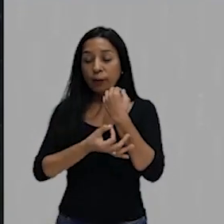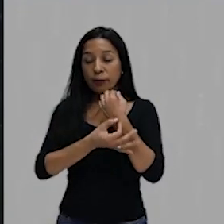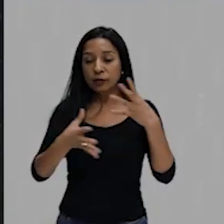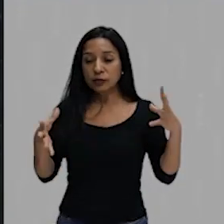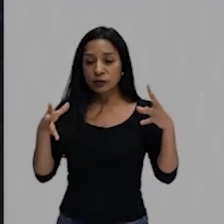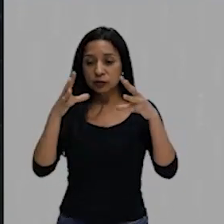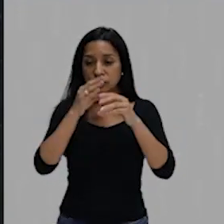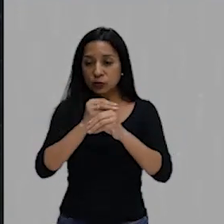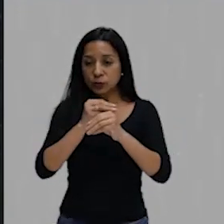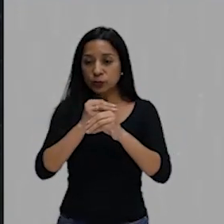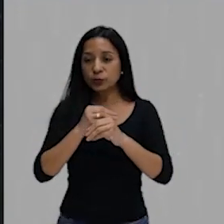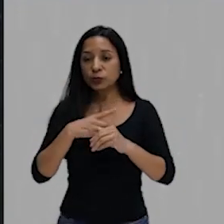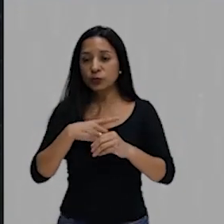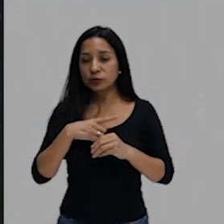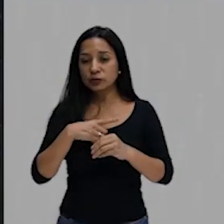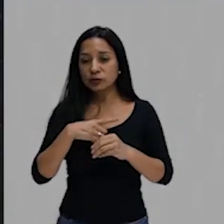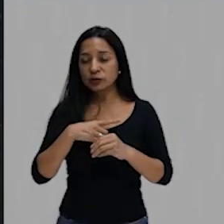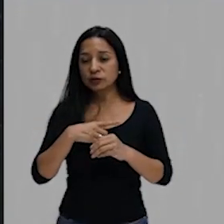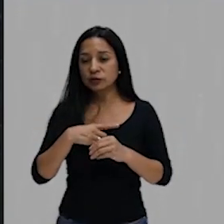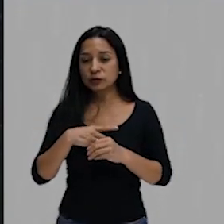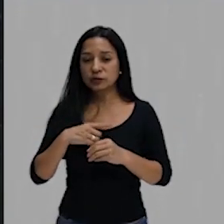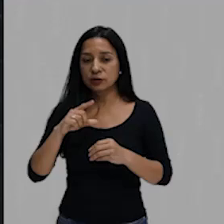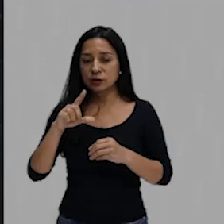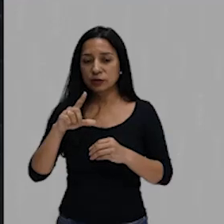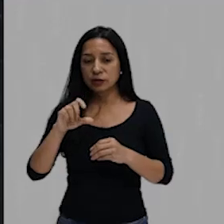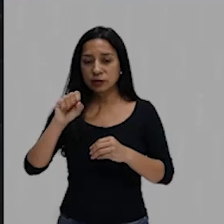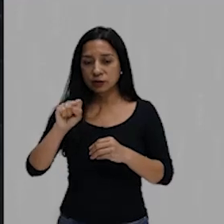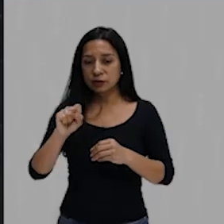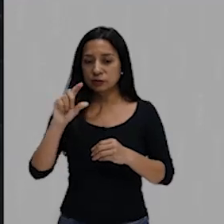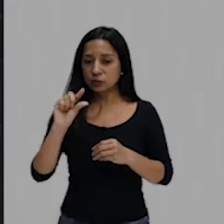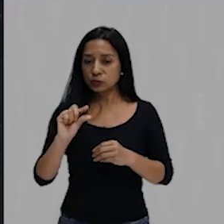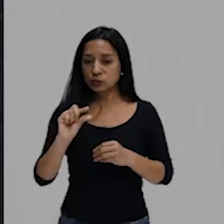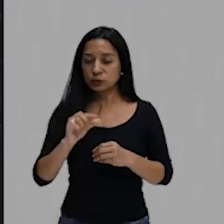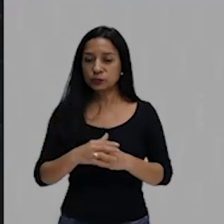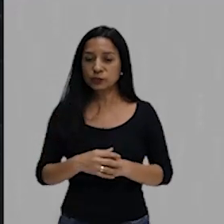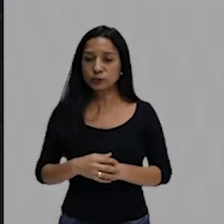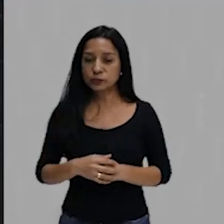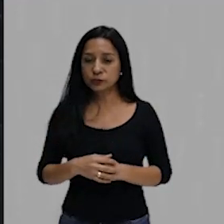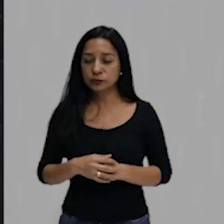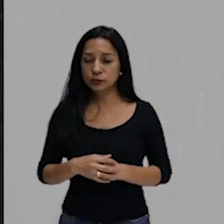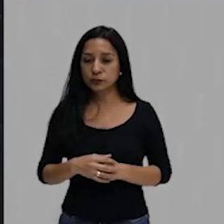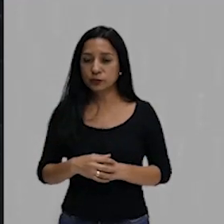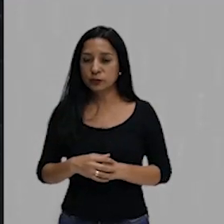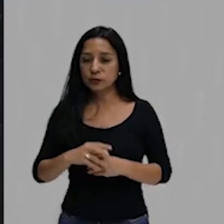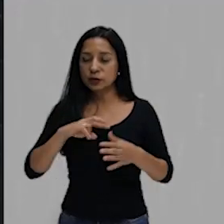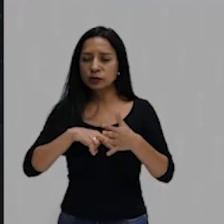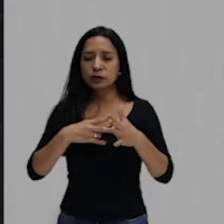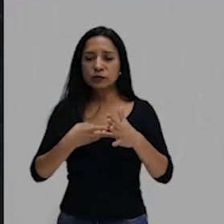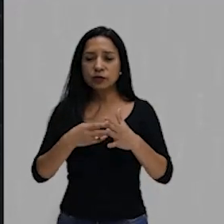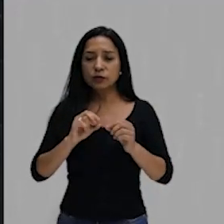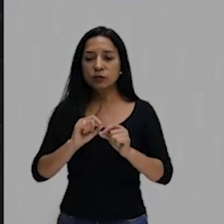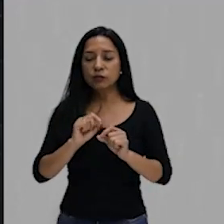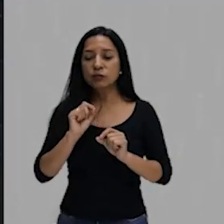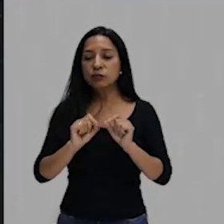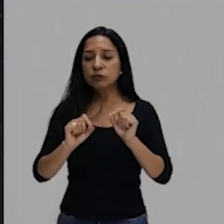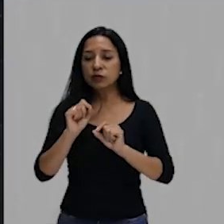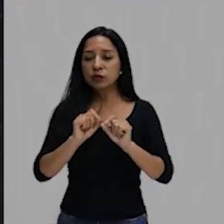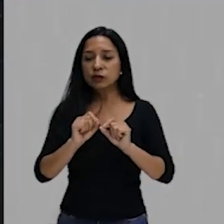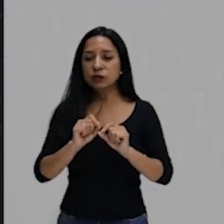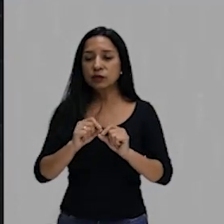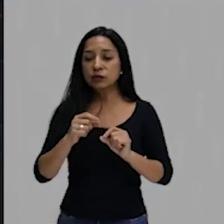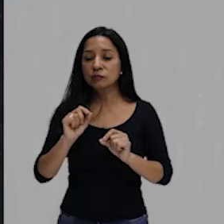vai ser condicionada por alelo recessivo, S-zinho, ok? Então, isso significa que quem tem pelo menos um